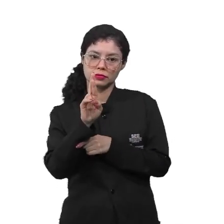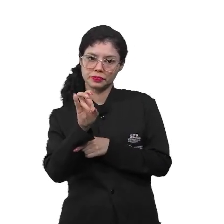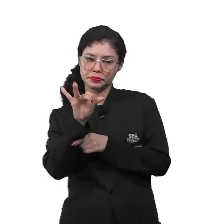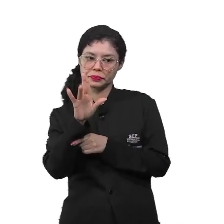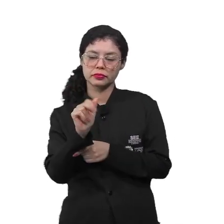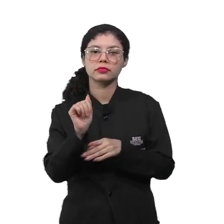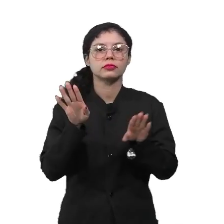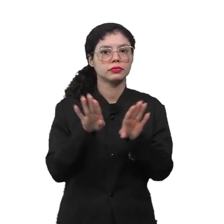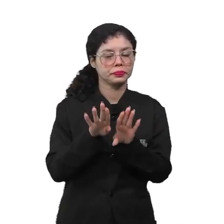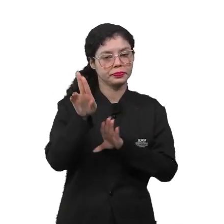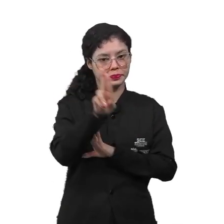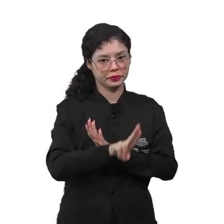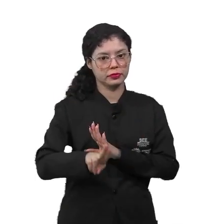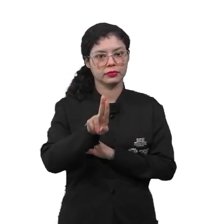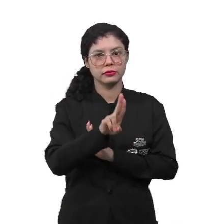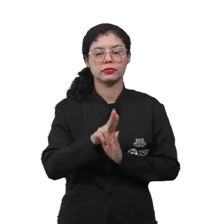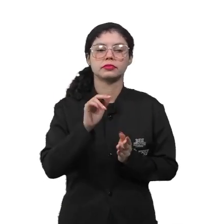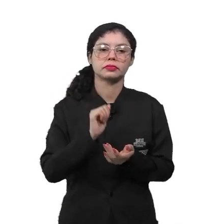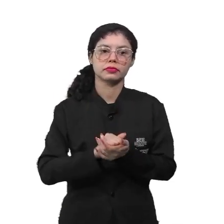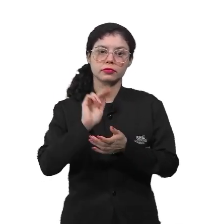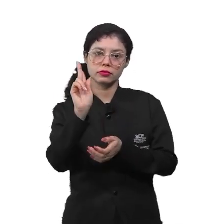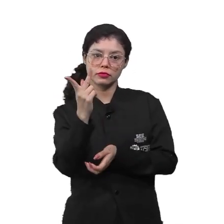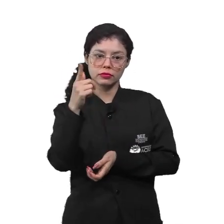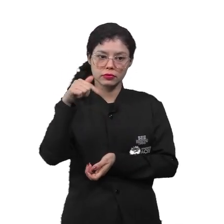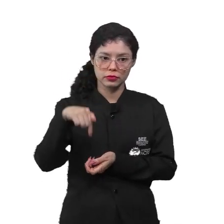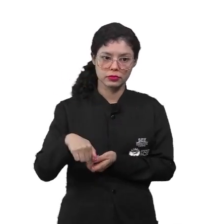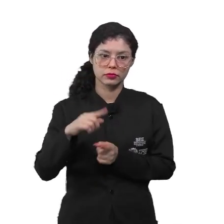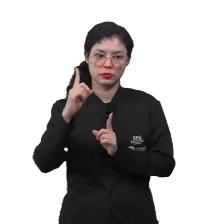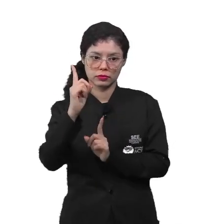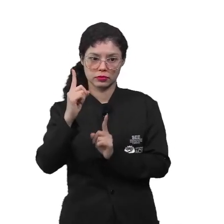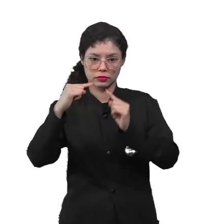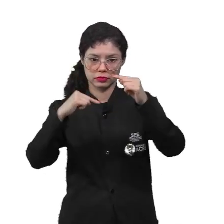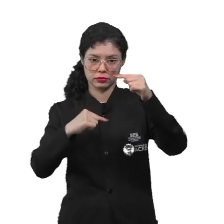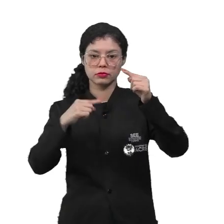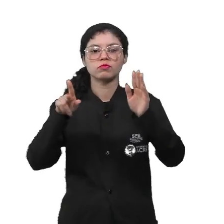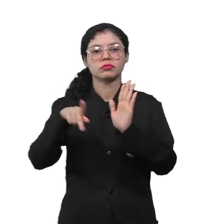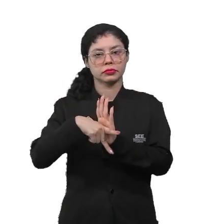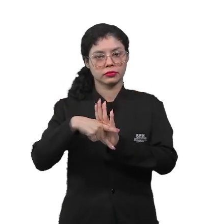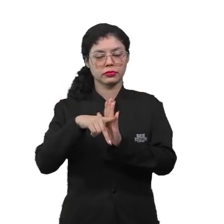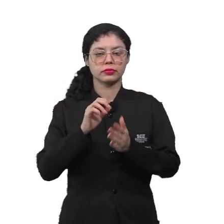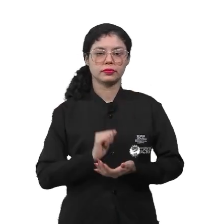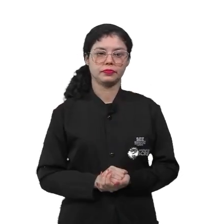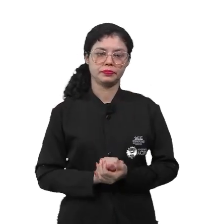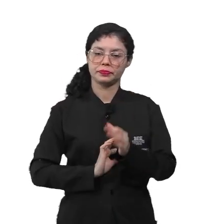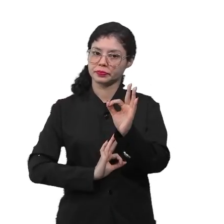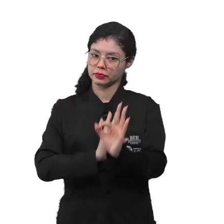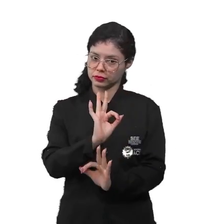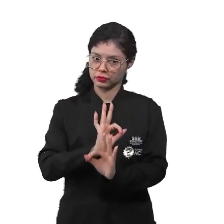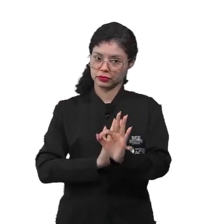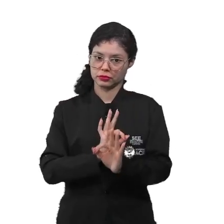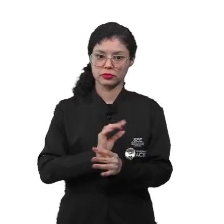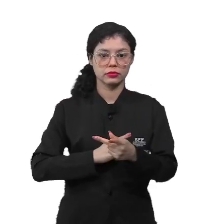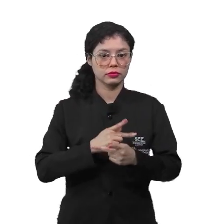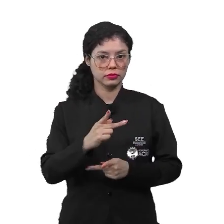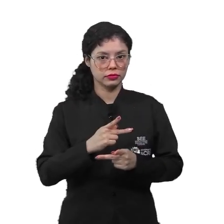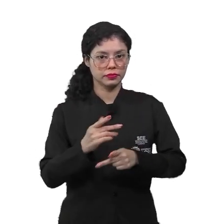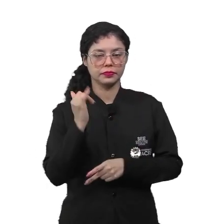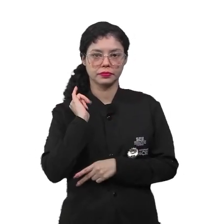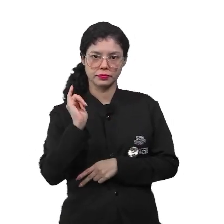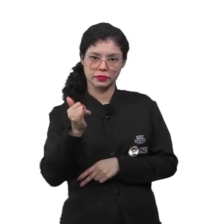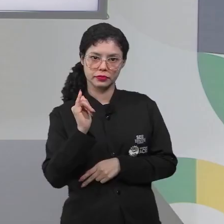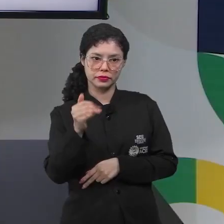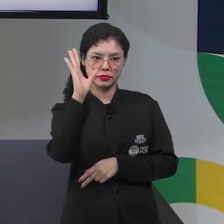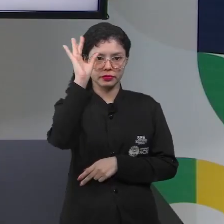são essas linhas utilizadas na HQ para dividir um quadrinho do outro, e vai planejar a narrativa em